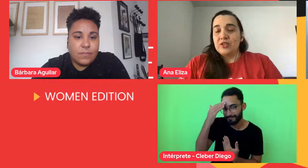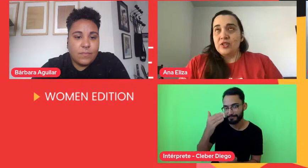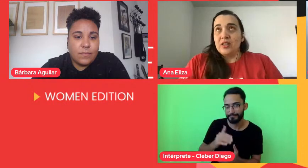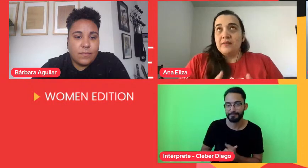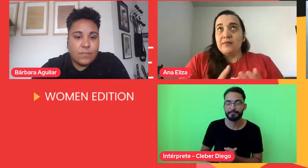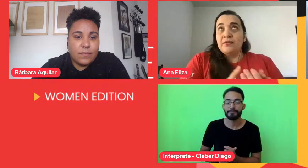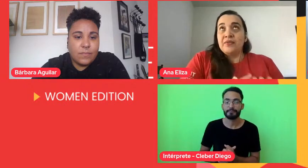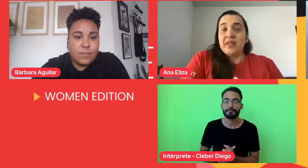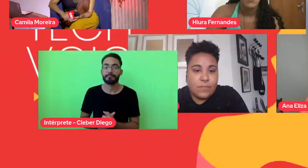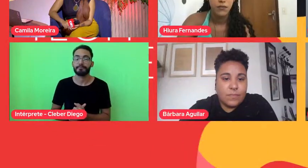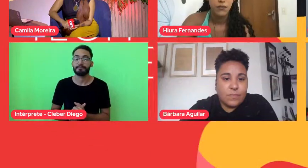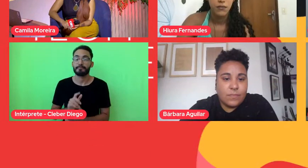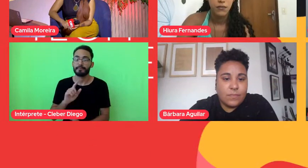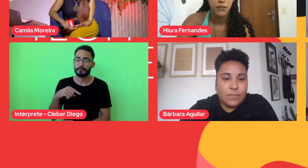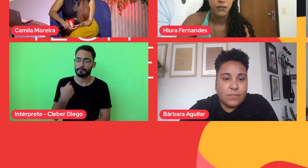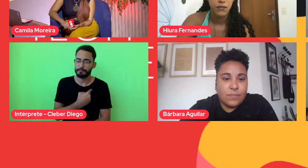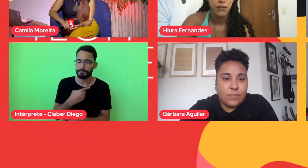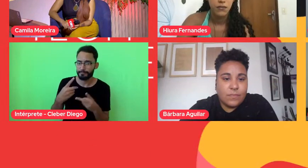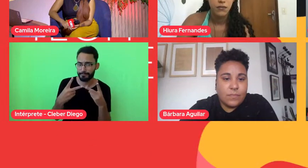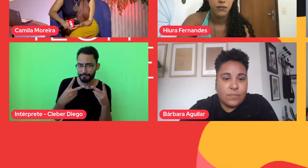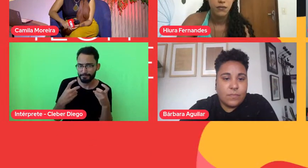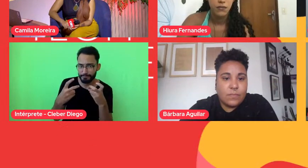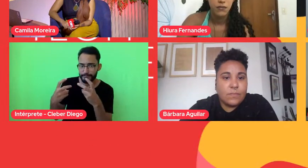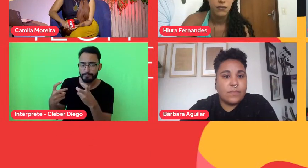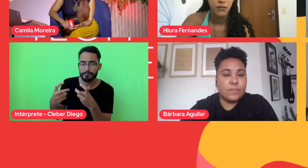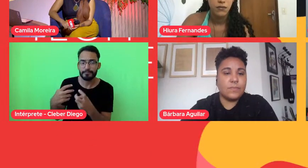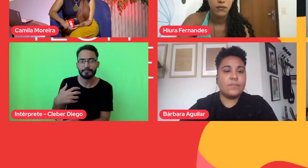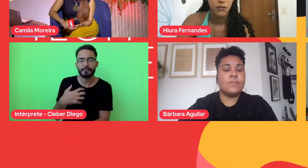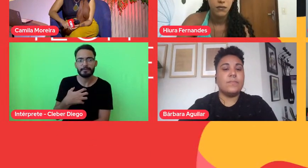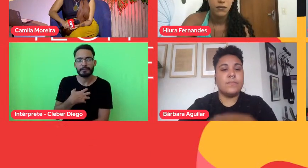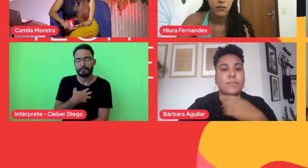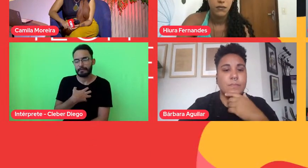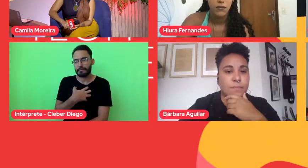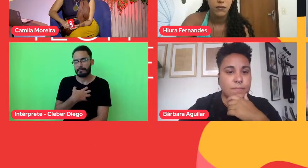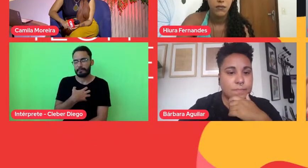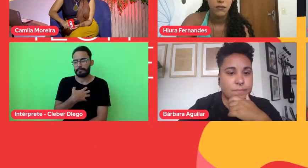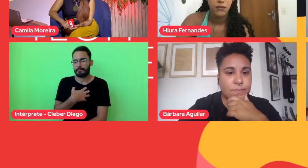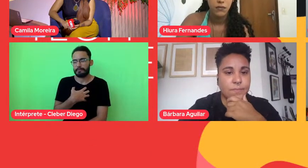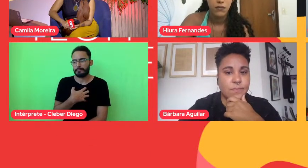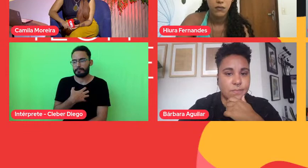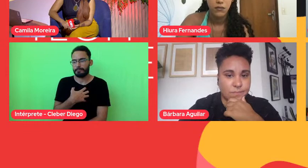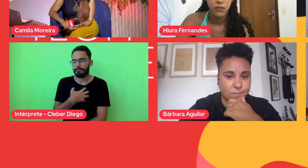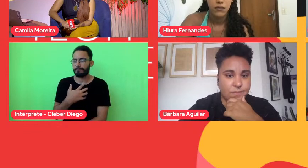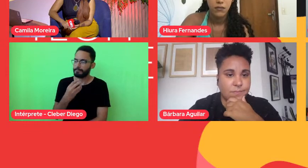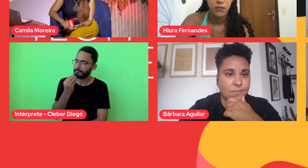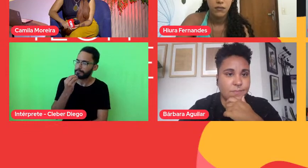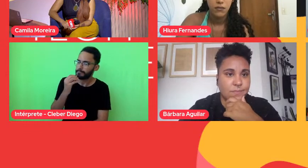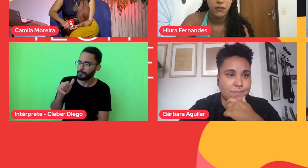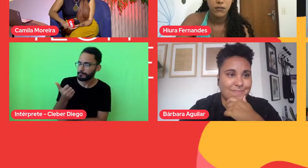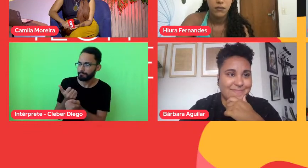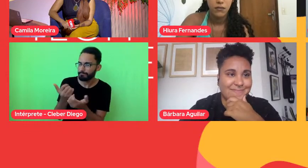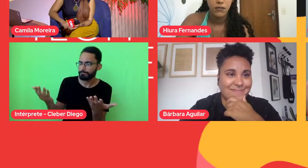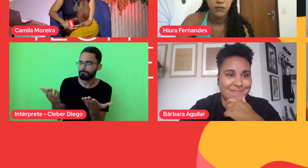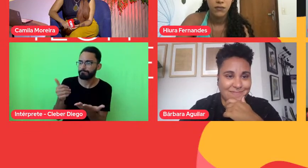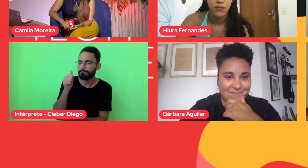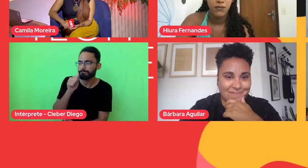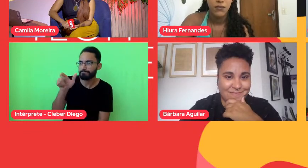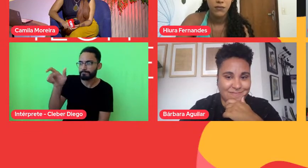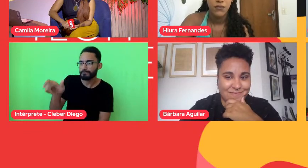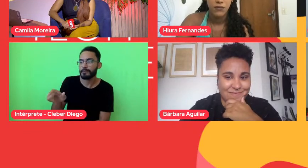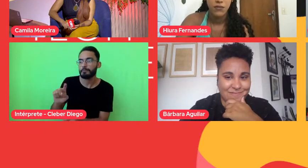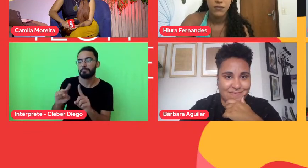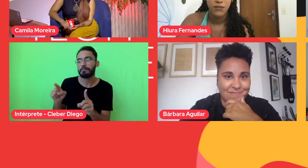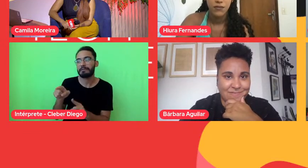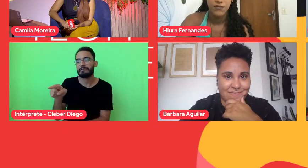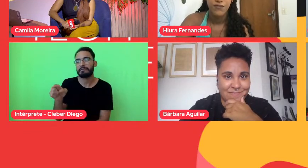Mas a gente via aquela sensação de vou dar uma oportunidade para a mulher, mas ela pode